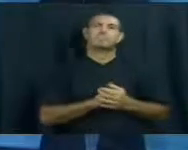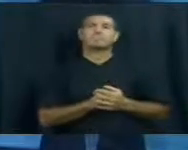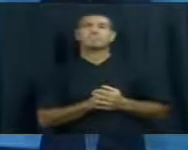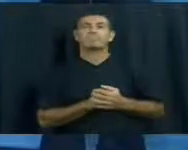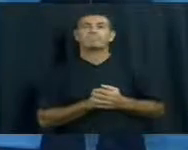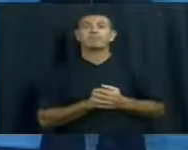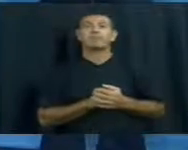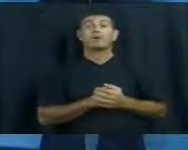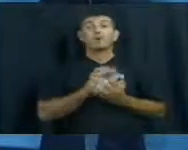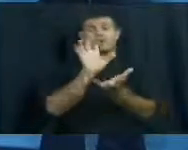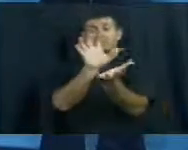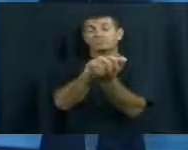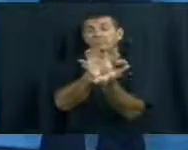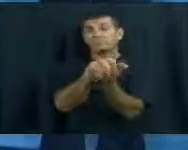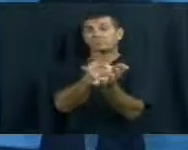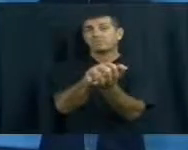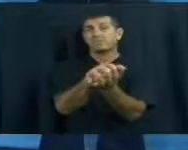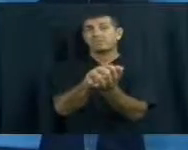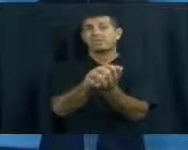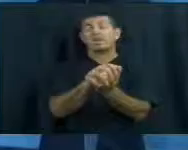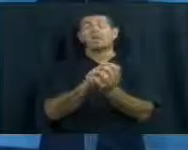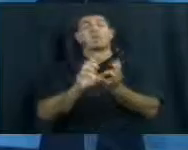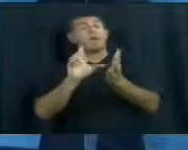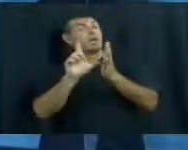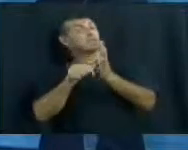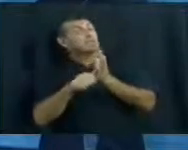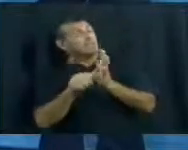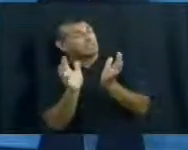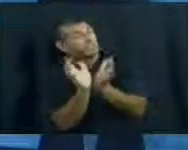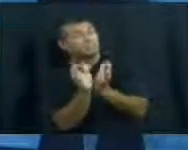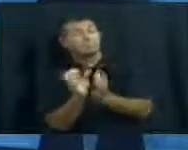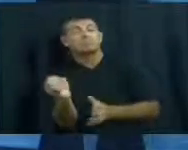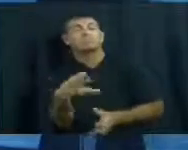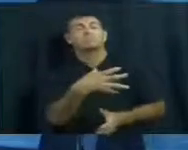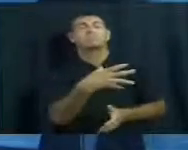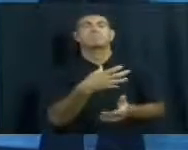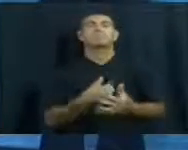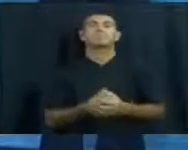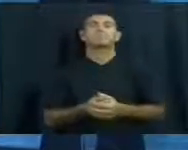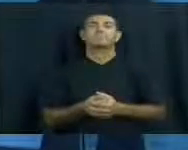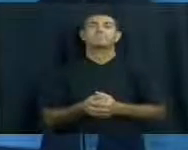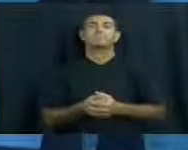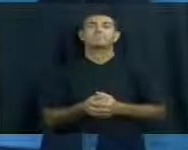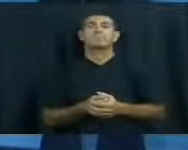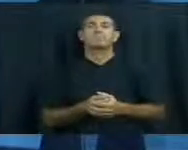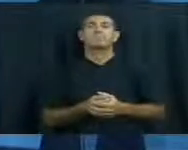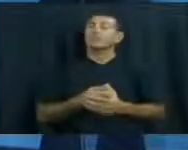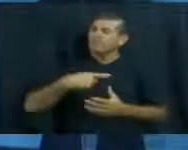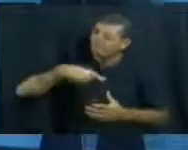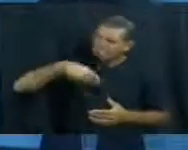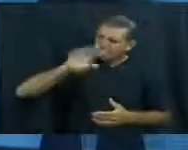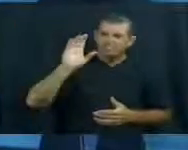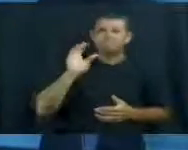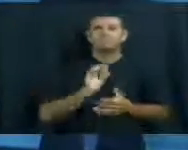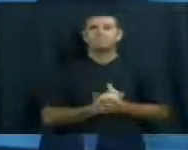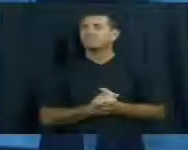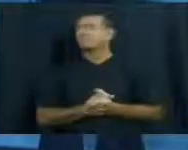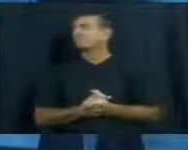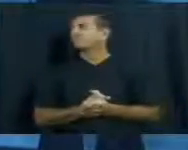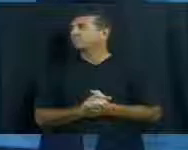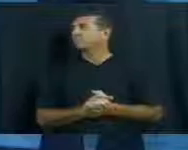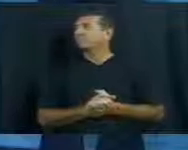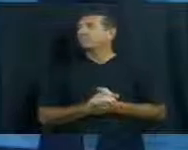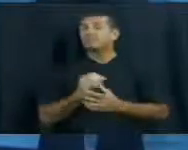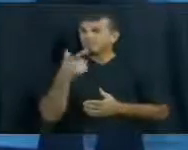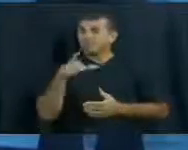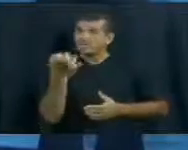bairro Jacaré. E os Atrasados, aqui no centro, ali, né, Praça do Balneário das Dunas. E vamos que vamos, tá bom? Tá bom.